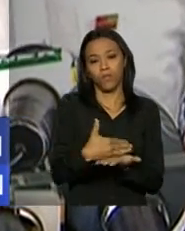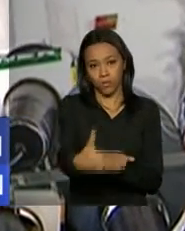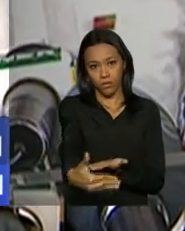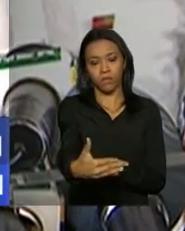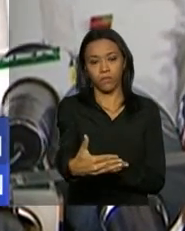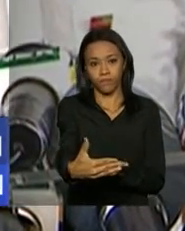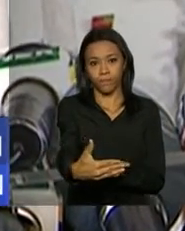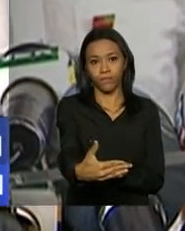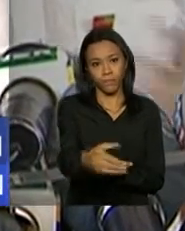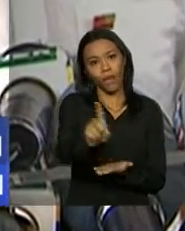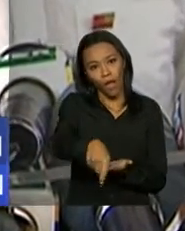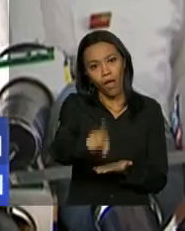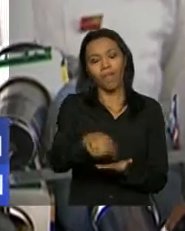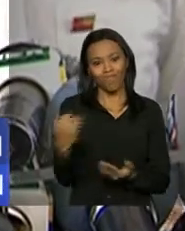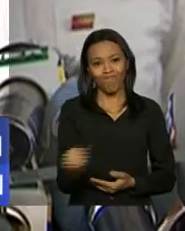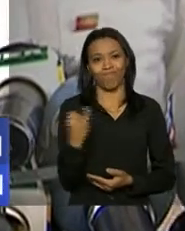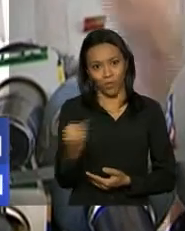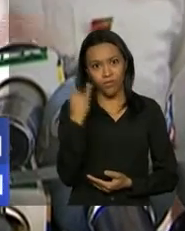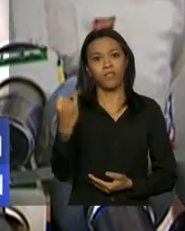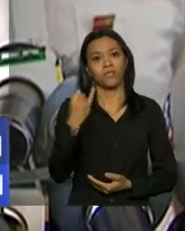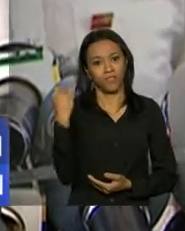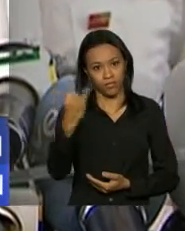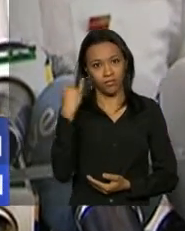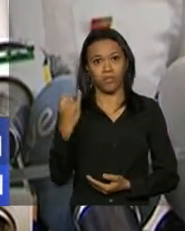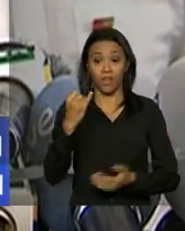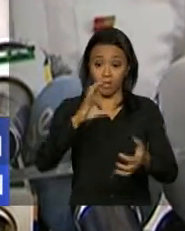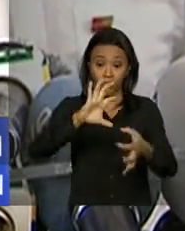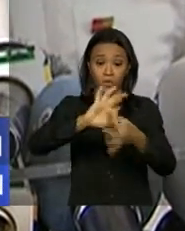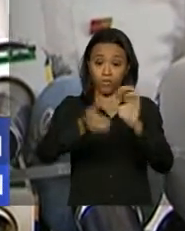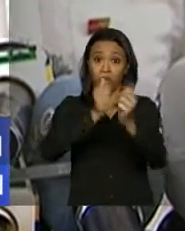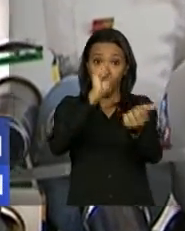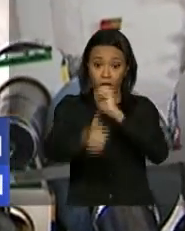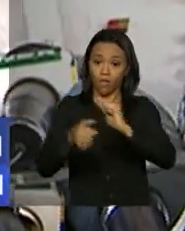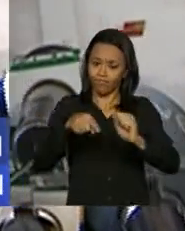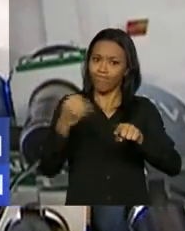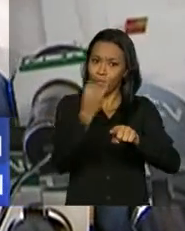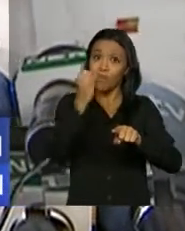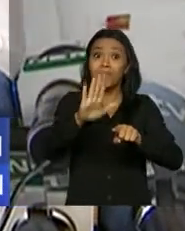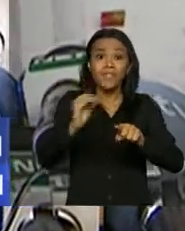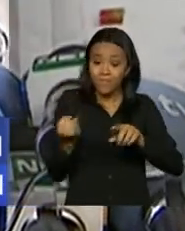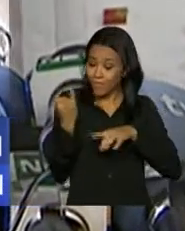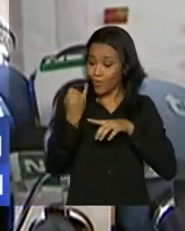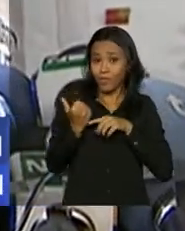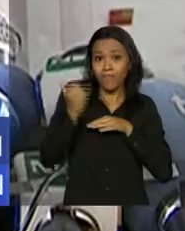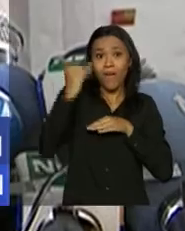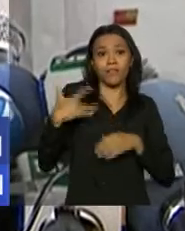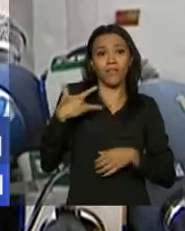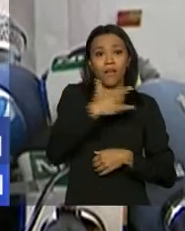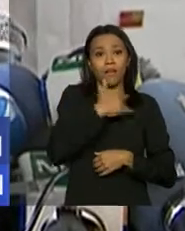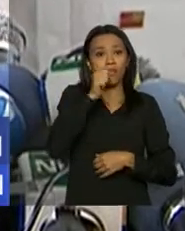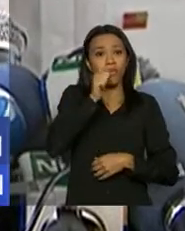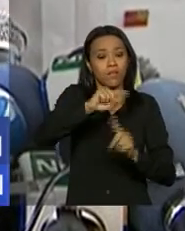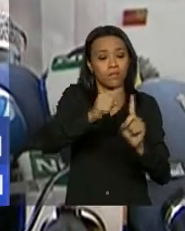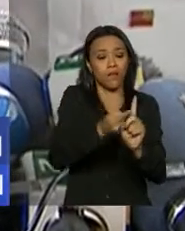É algo importantíssimo, é importante para as Olimpíadas, mas é importante, é para a saúde das mulheres grávidas,